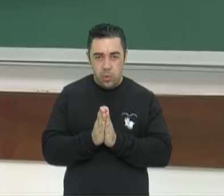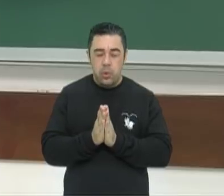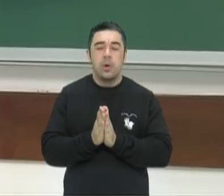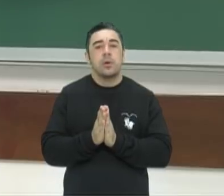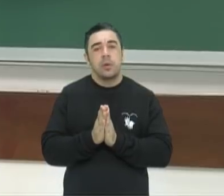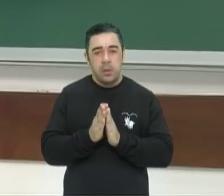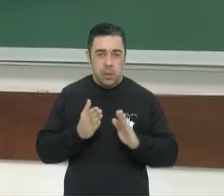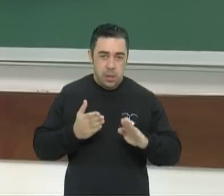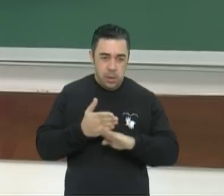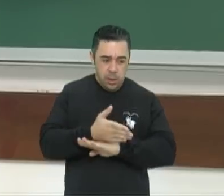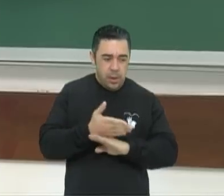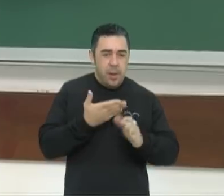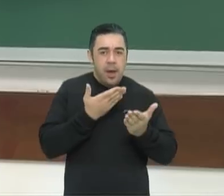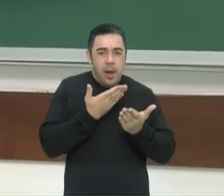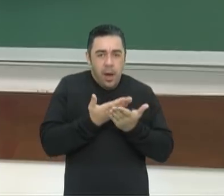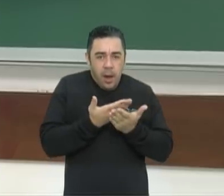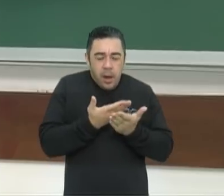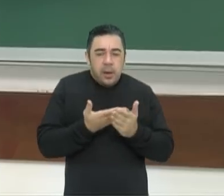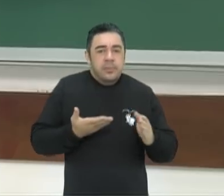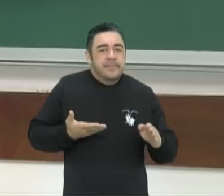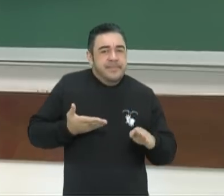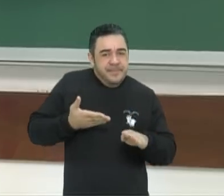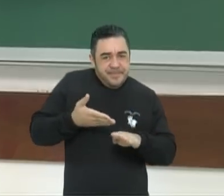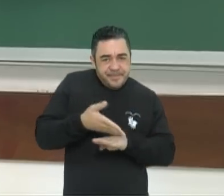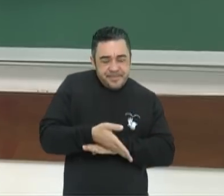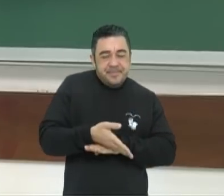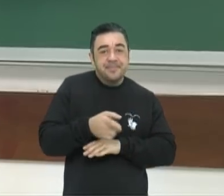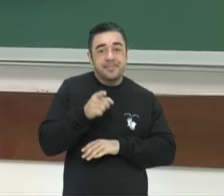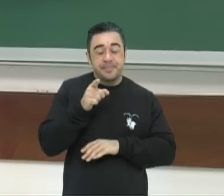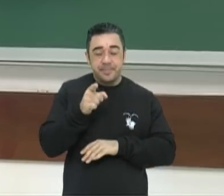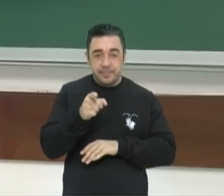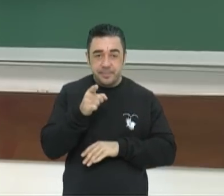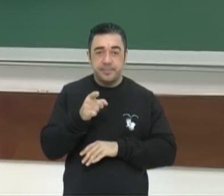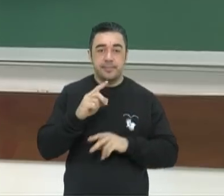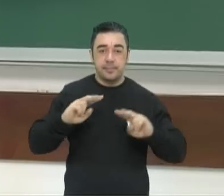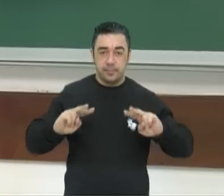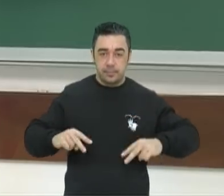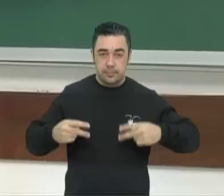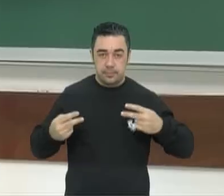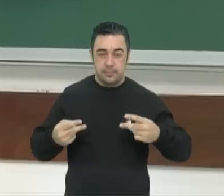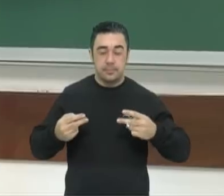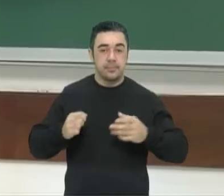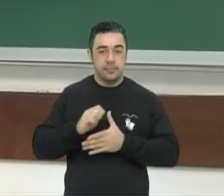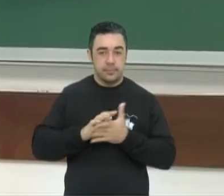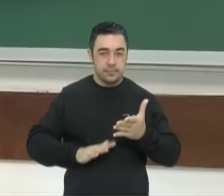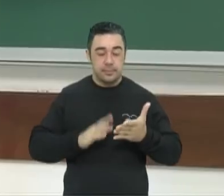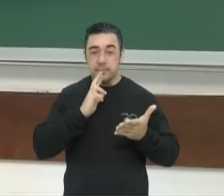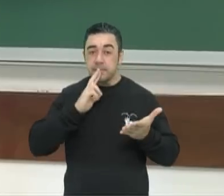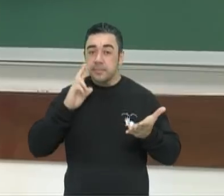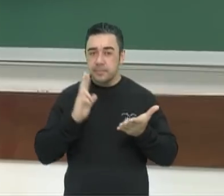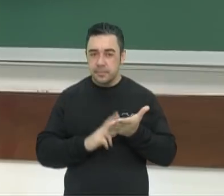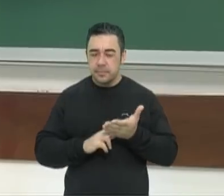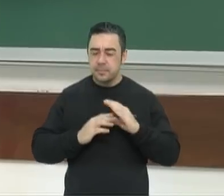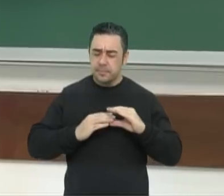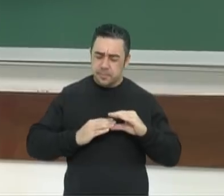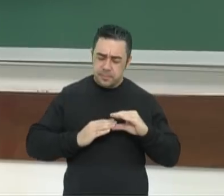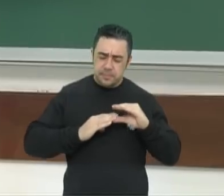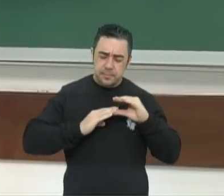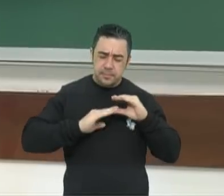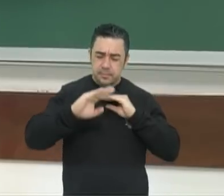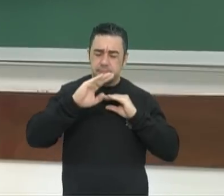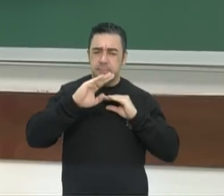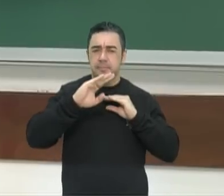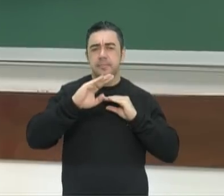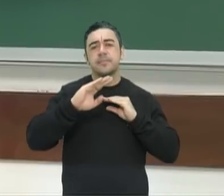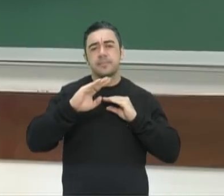vá na aula, acesse a aula, tá? E você clique na atividade, responda a atividade bem